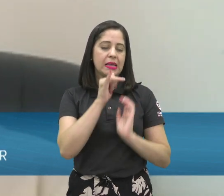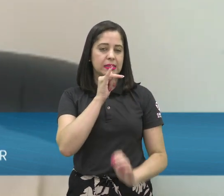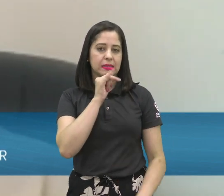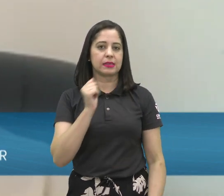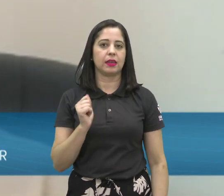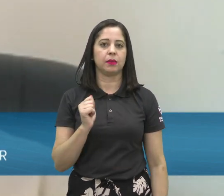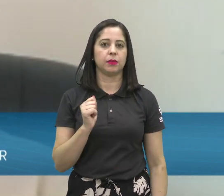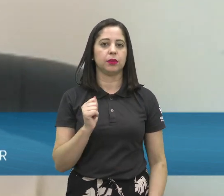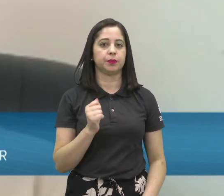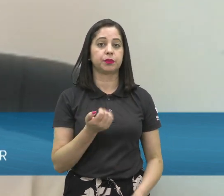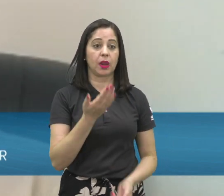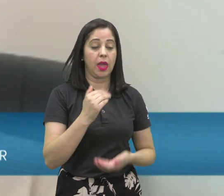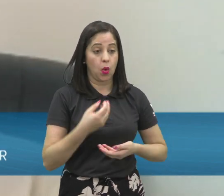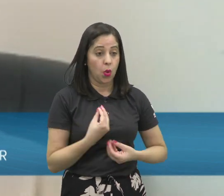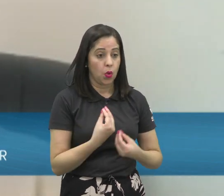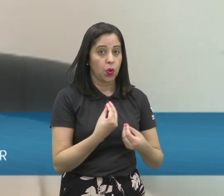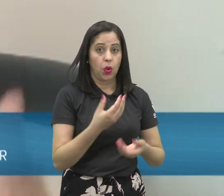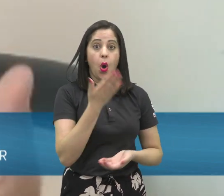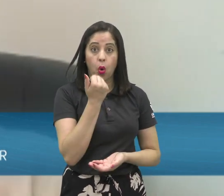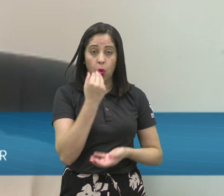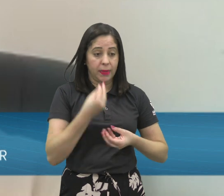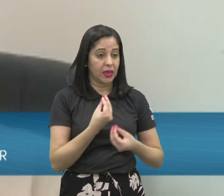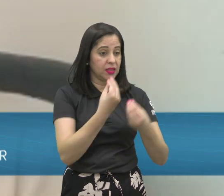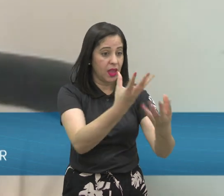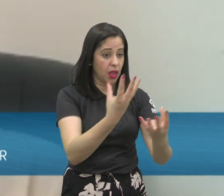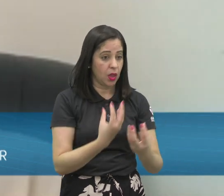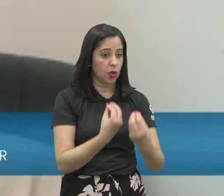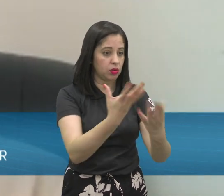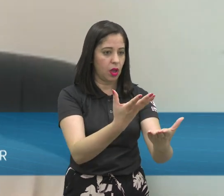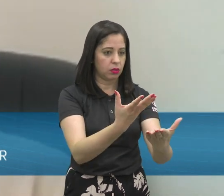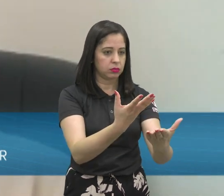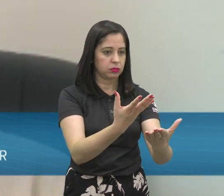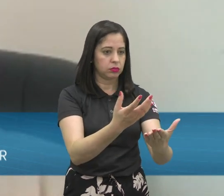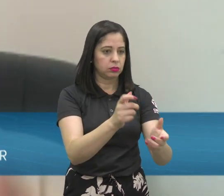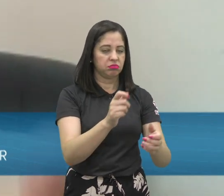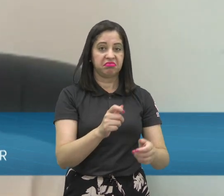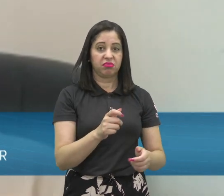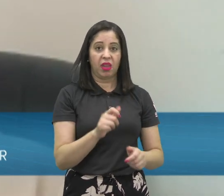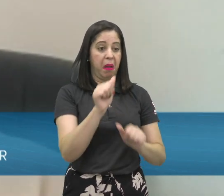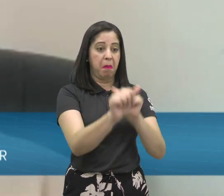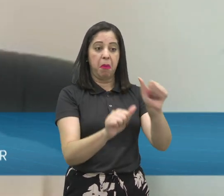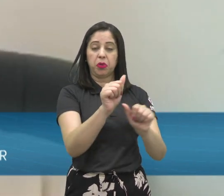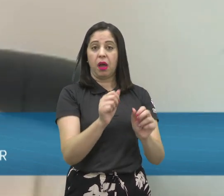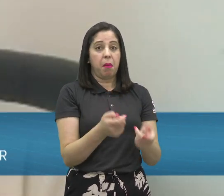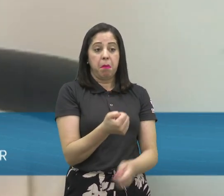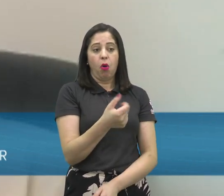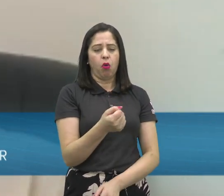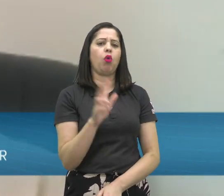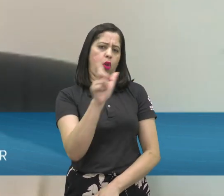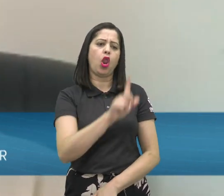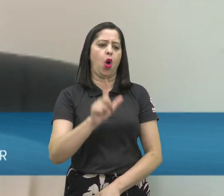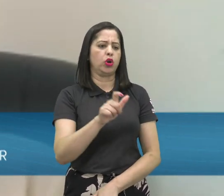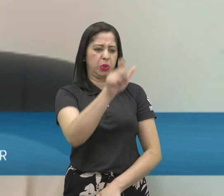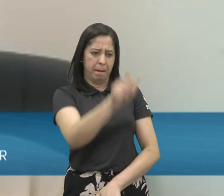entregar alimentos para pessoas de situação de rua. Só estou entregando o alimento. A transformação é pequena. Claro, estou fornecendo alimento, estou possibilitando